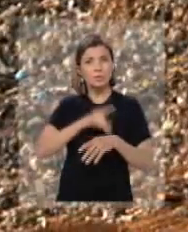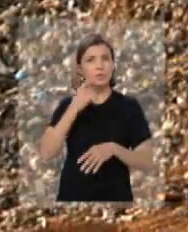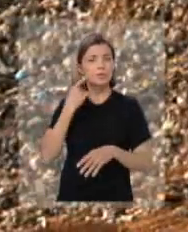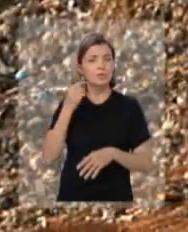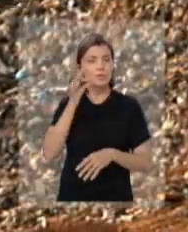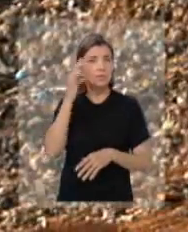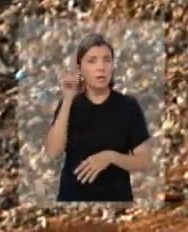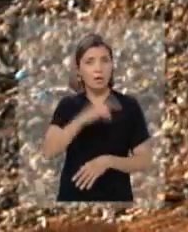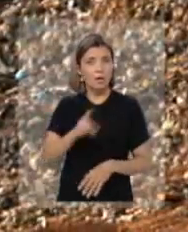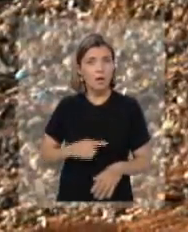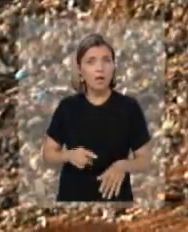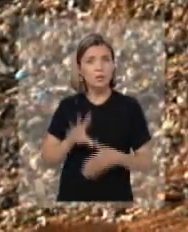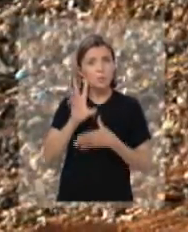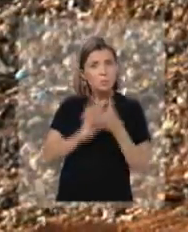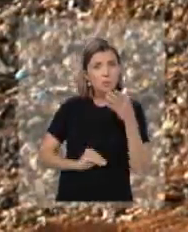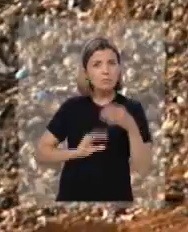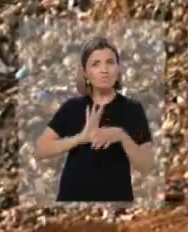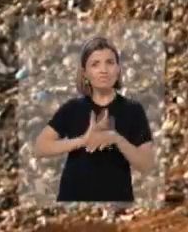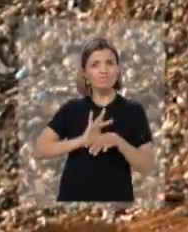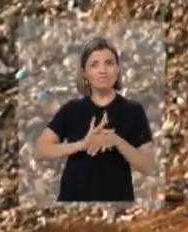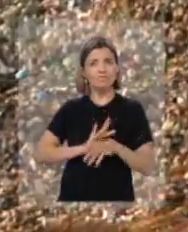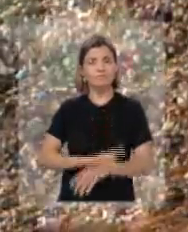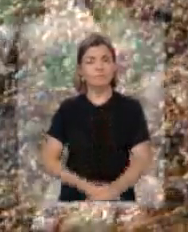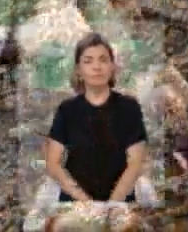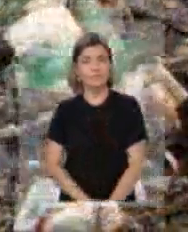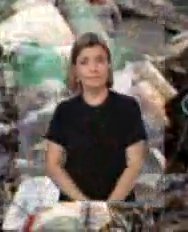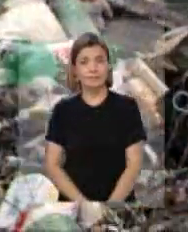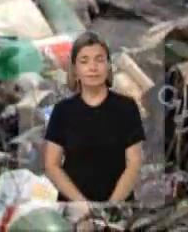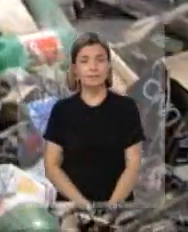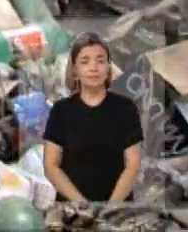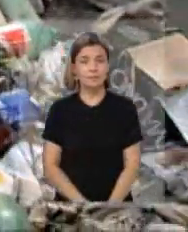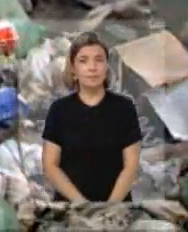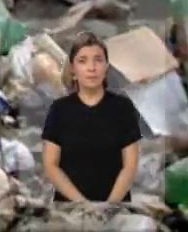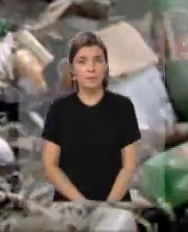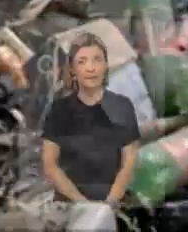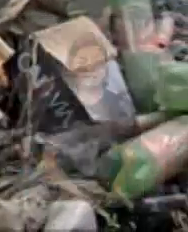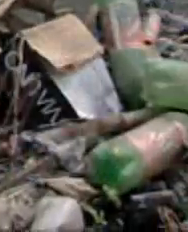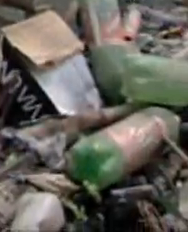doenças, como ratos, transmissores da leptospirose.